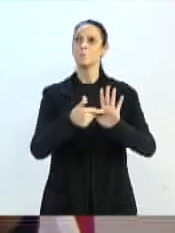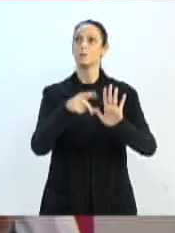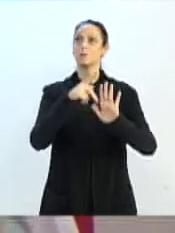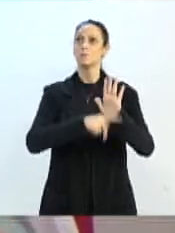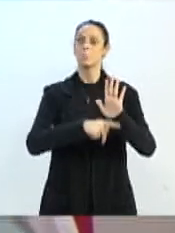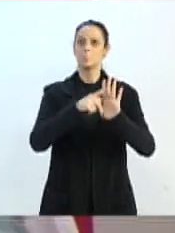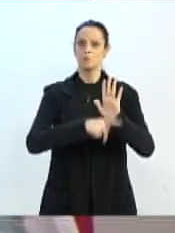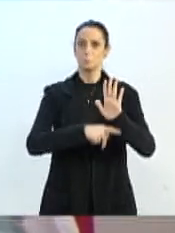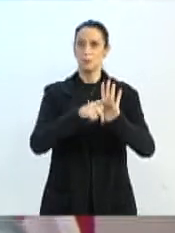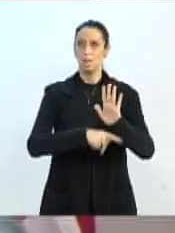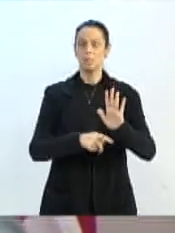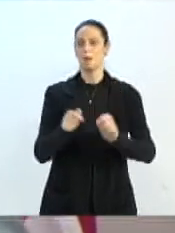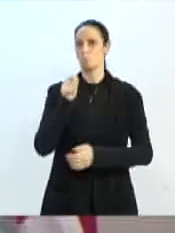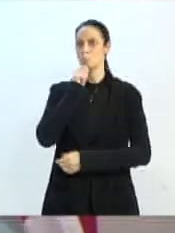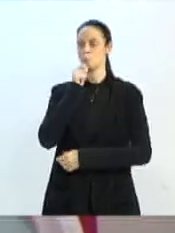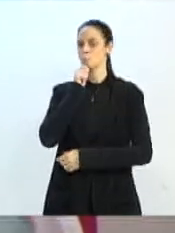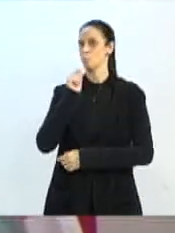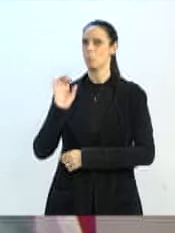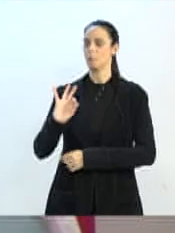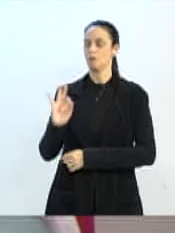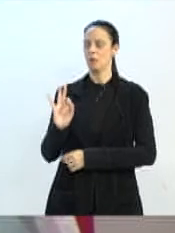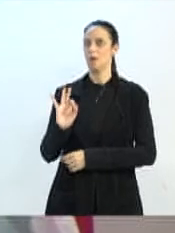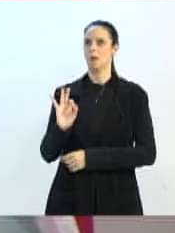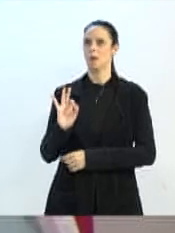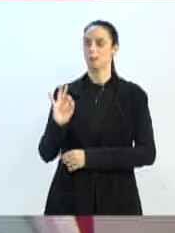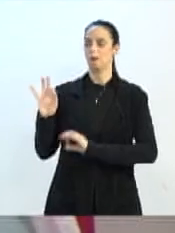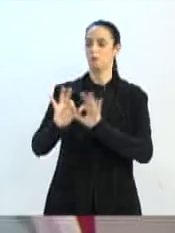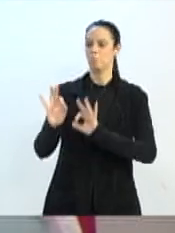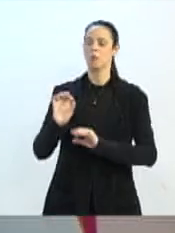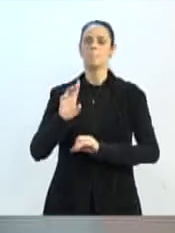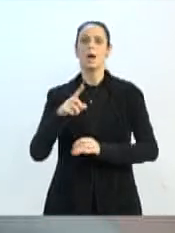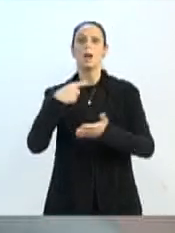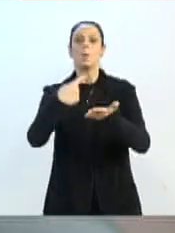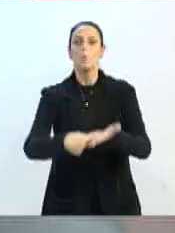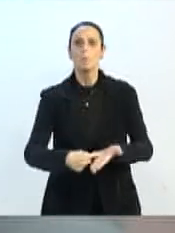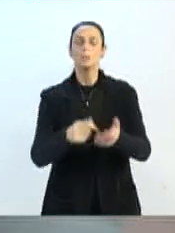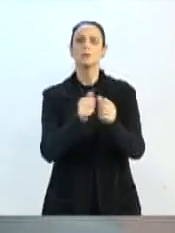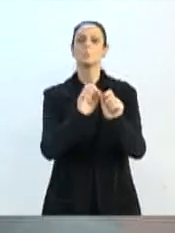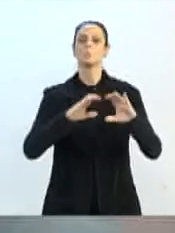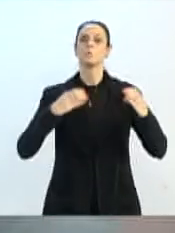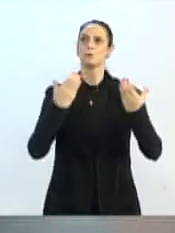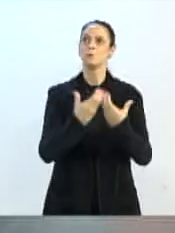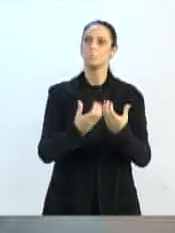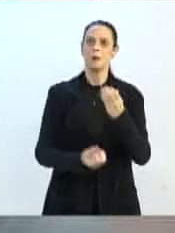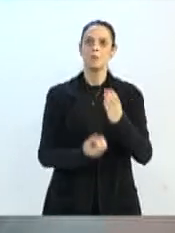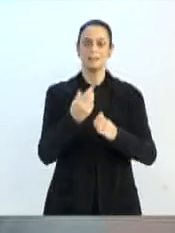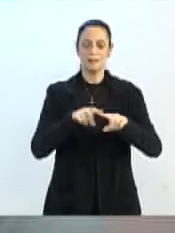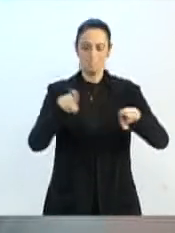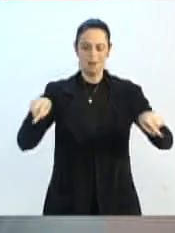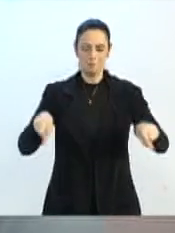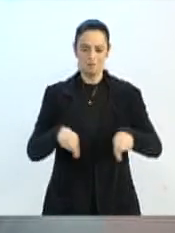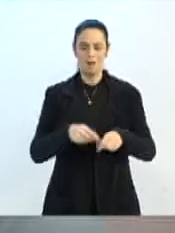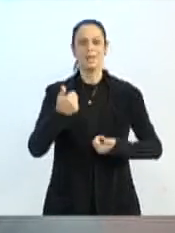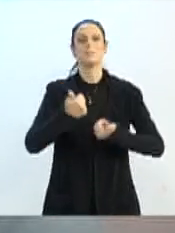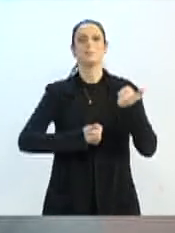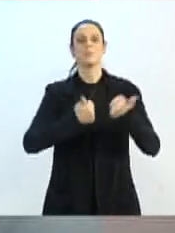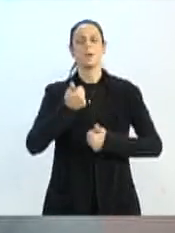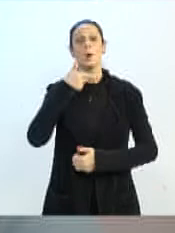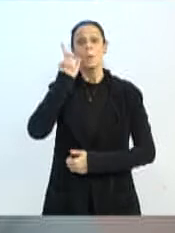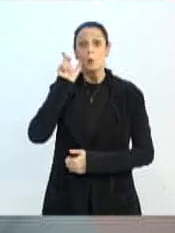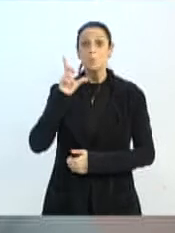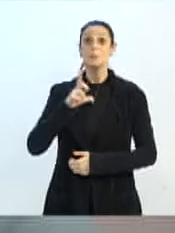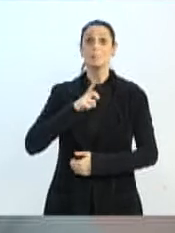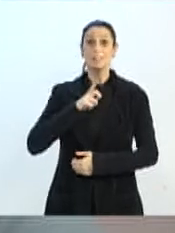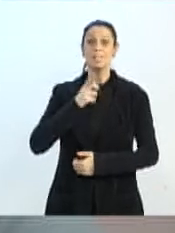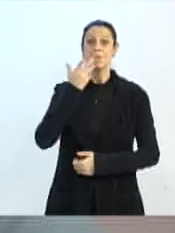com um projeto onde elas ainda vão conversar ali com a comunidade de fazer uma quadra de futebol para as crianças, e ainda ontem teve criança que pediu se